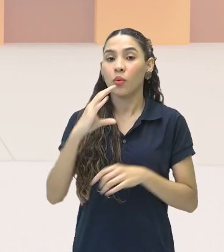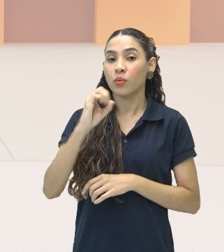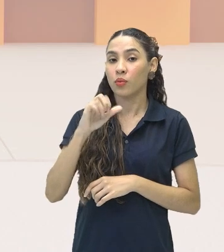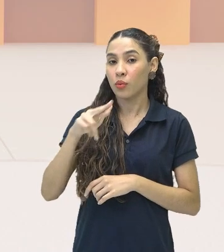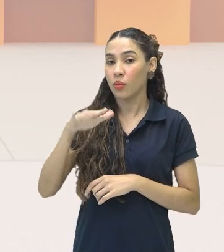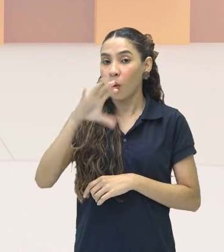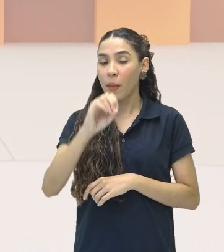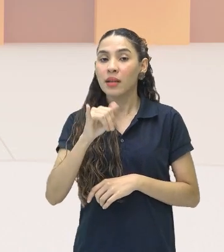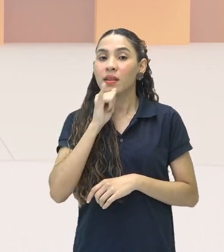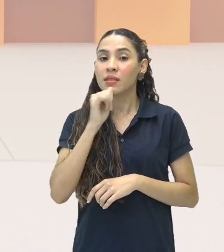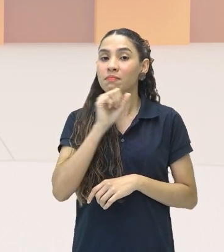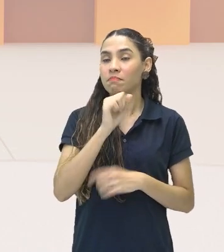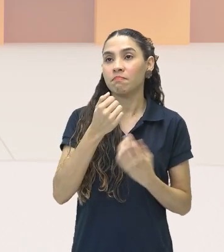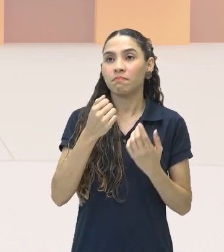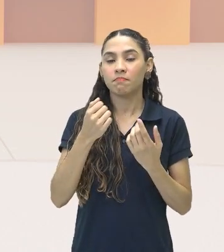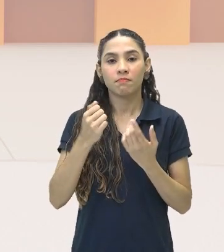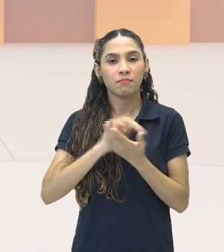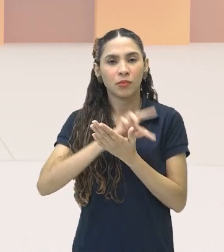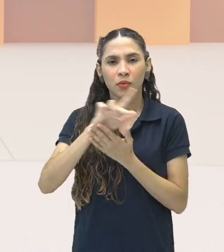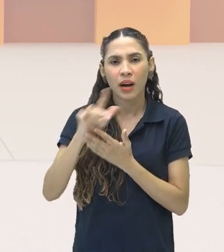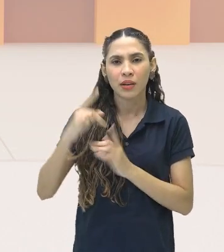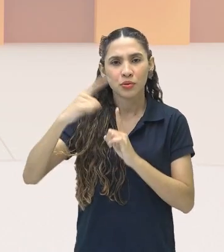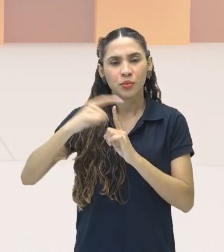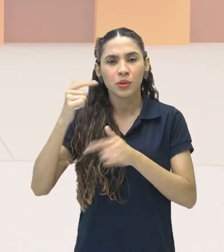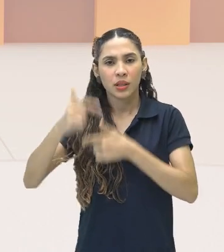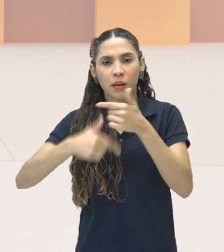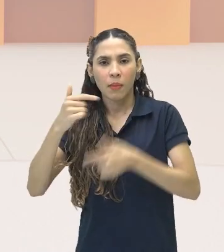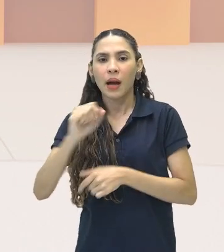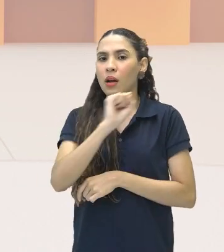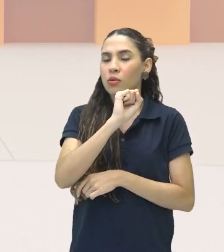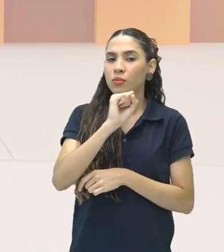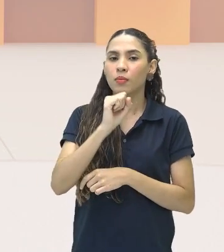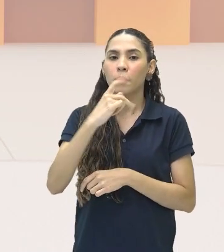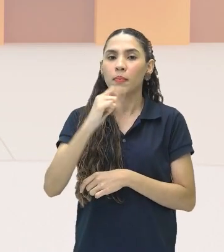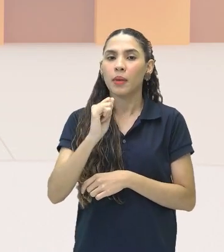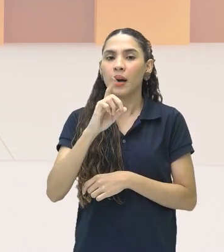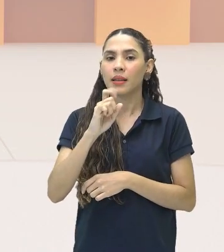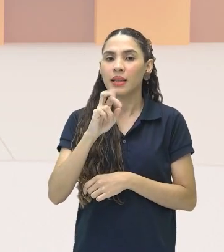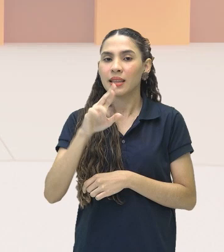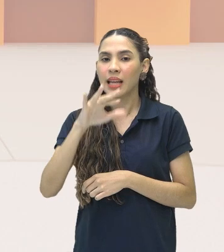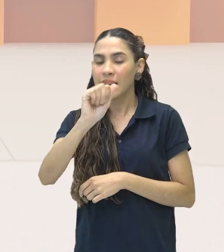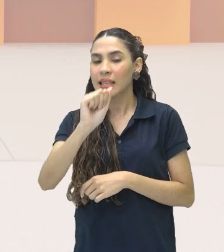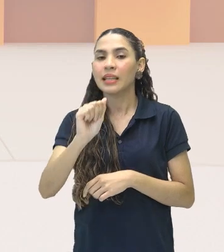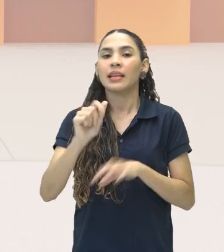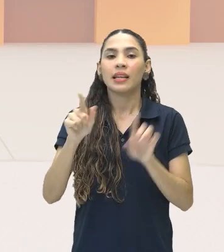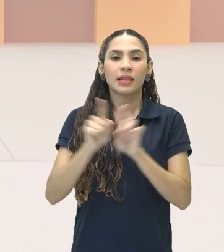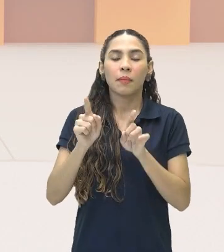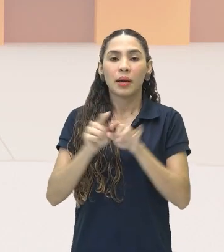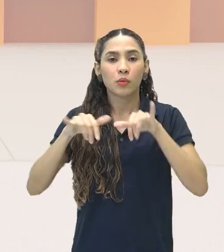das padarias, drogarias, supermercados, E aí, dependendo do tamanho da